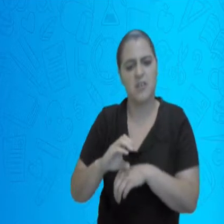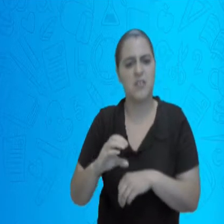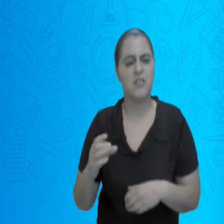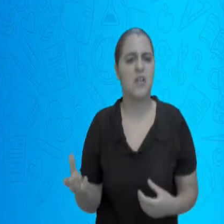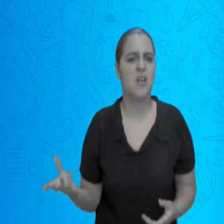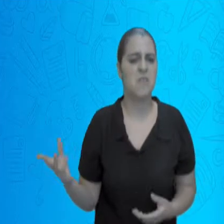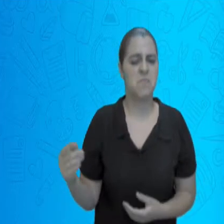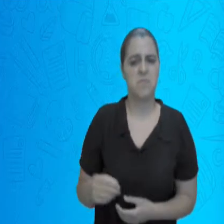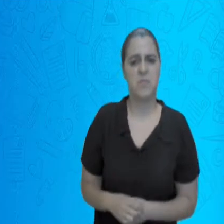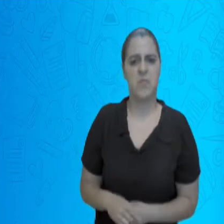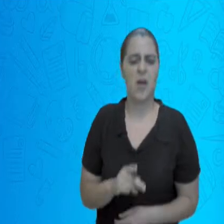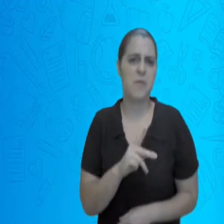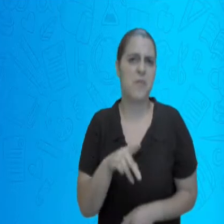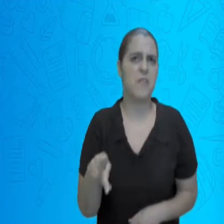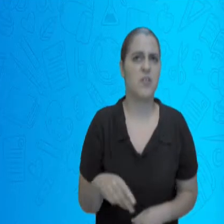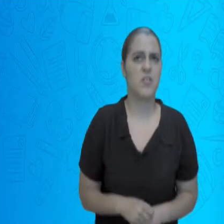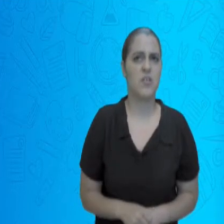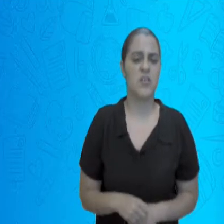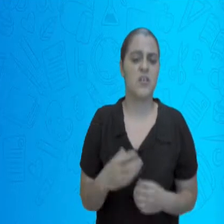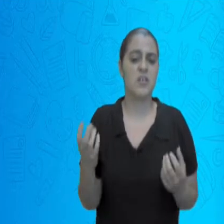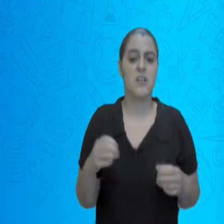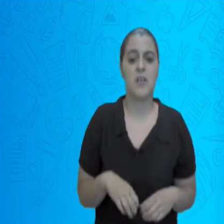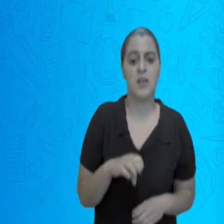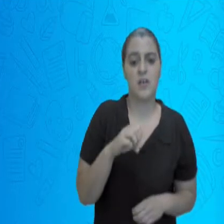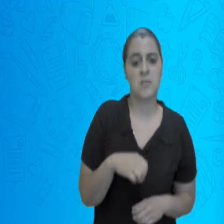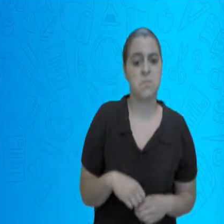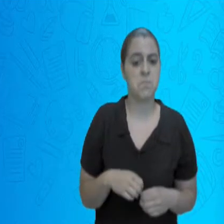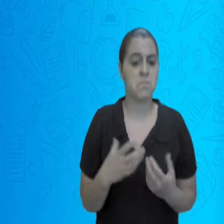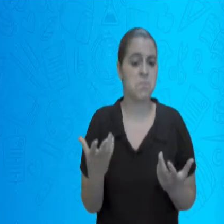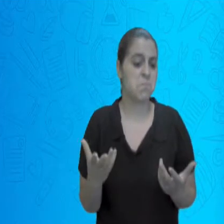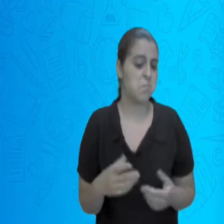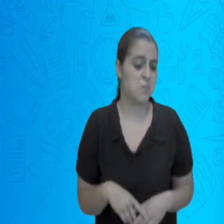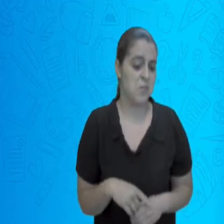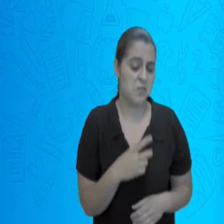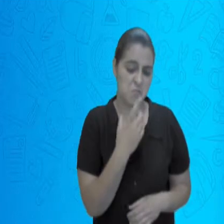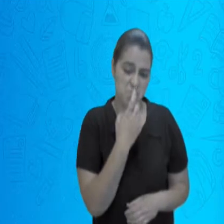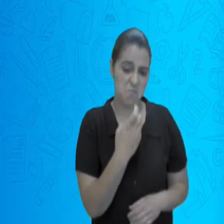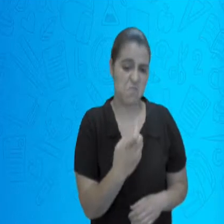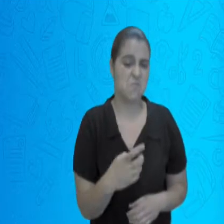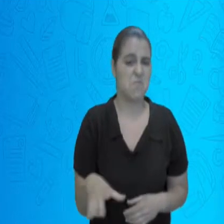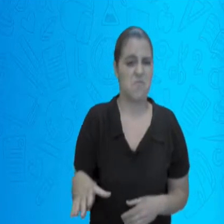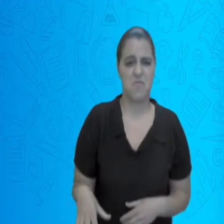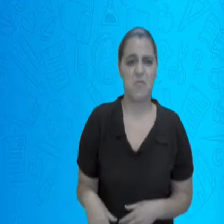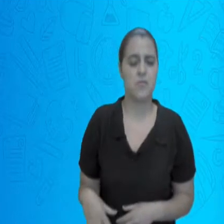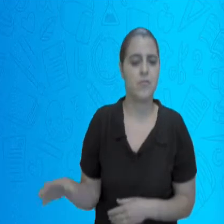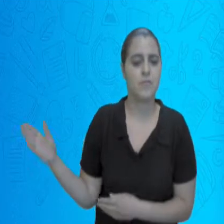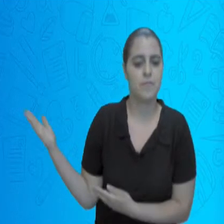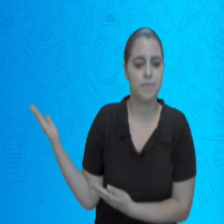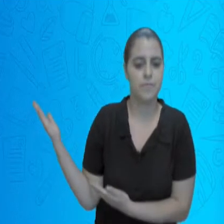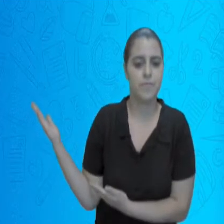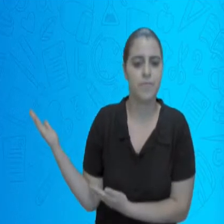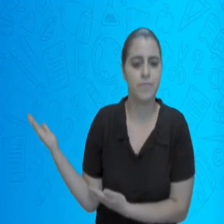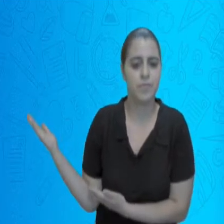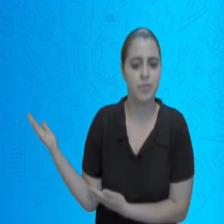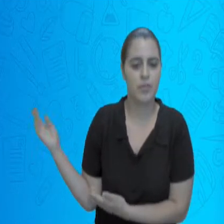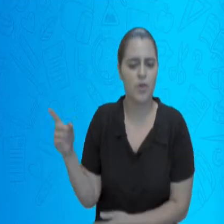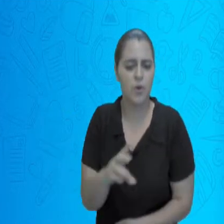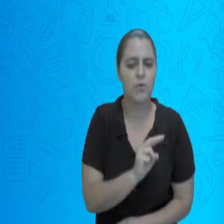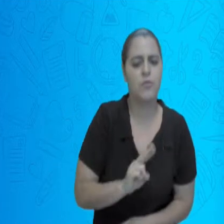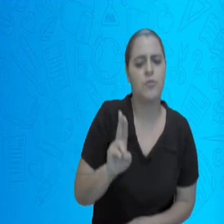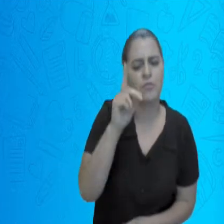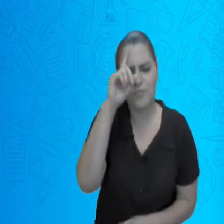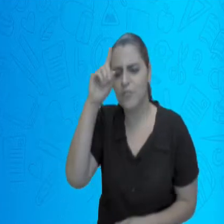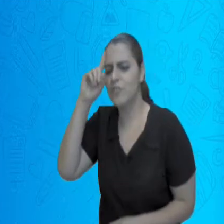ah, professora, é porque ela apodreceu. É um termo técnico que a gente usa dentro do nosso dia a dia, mas